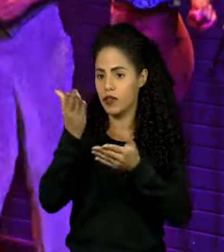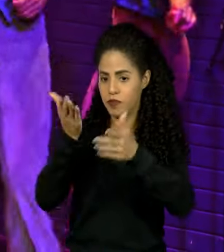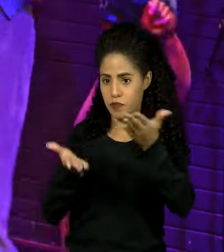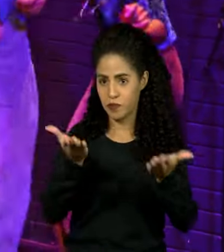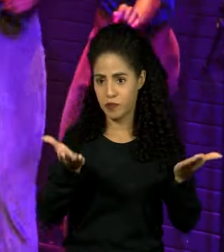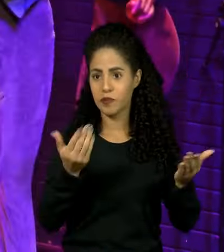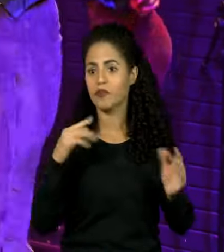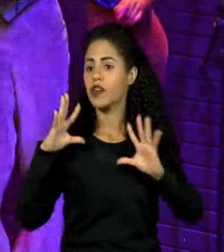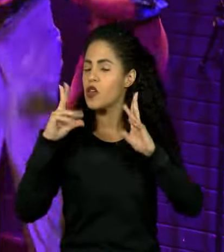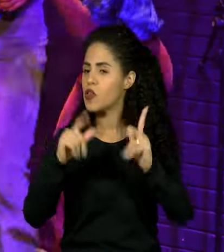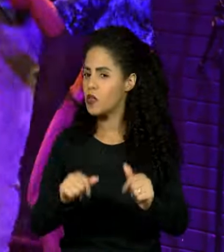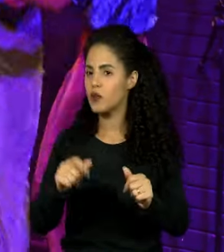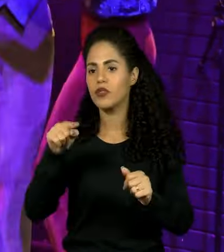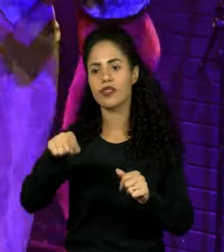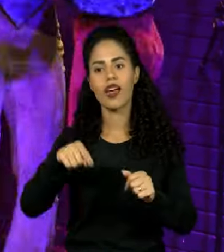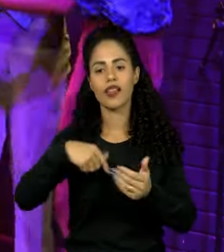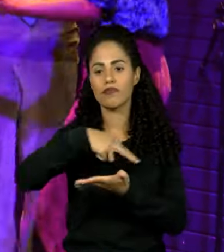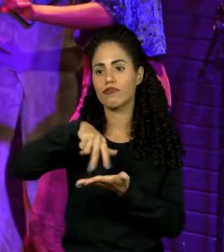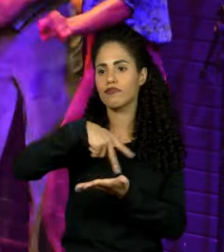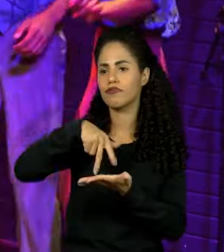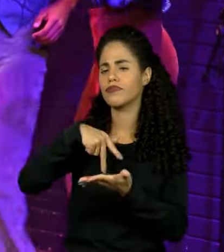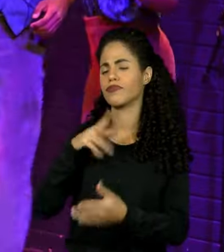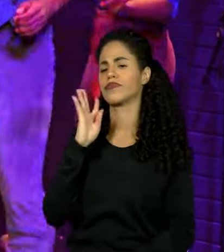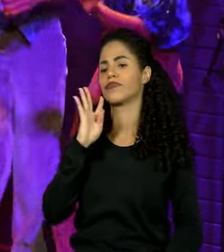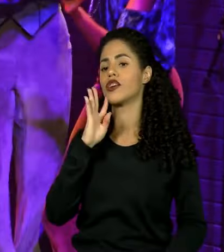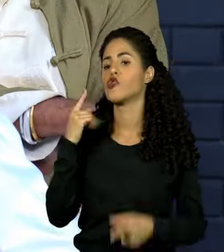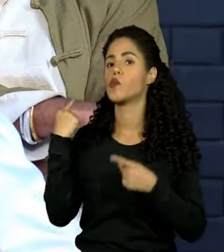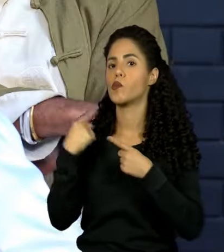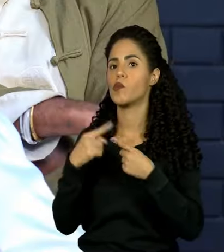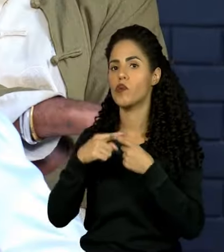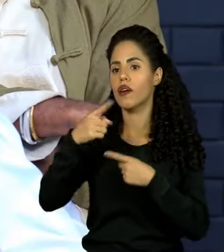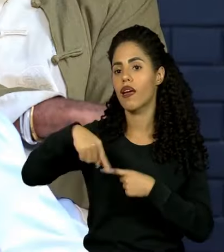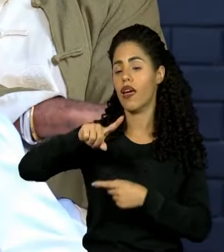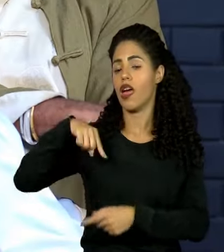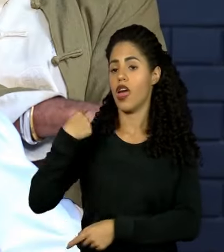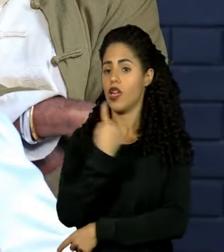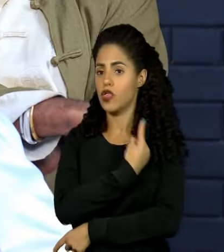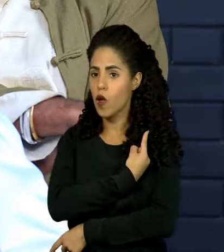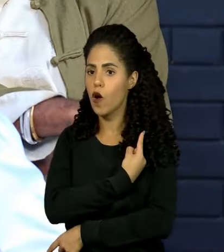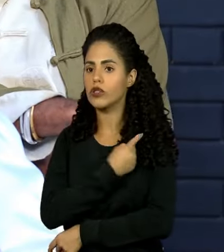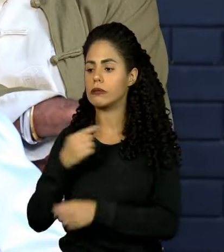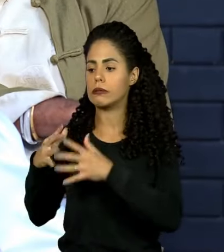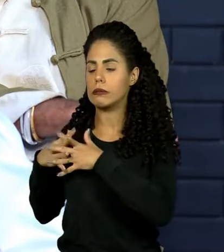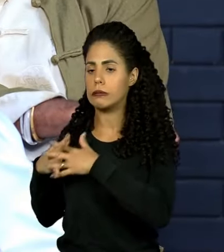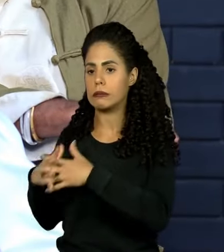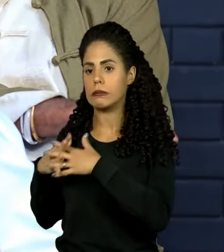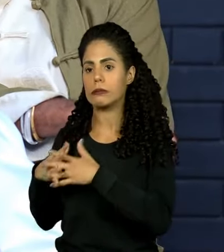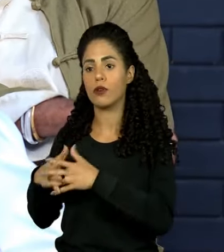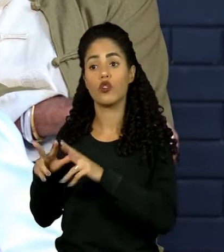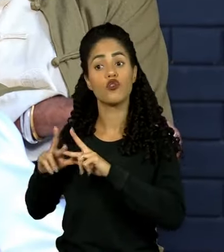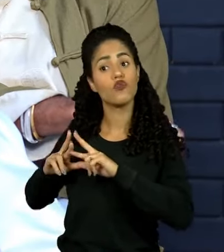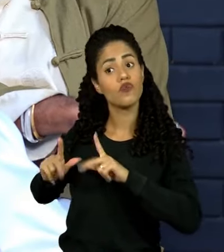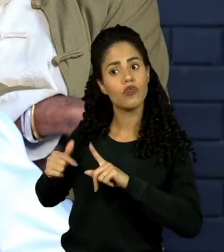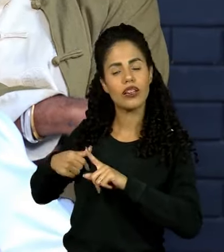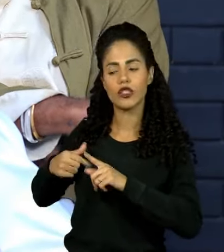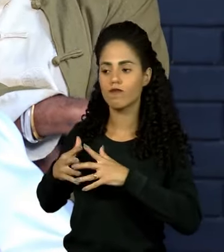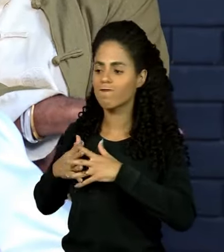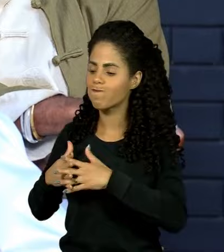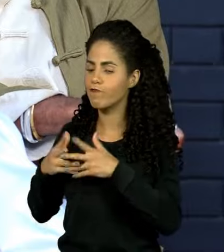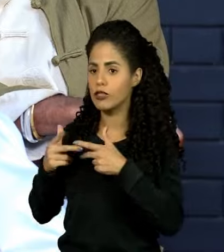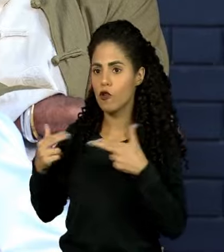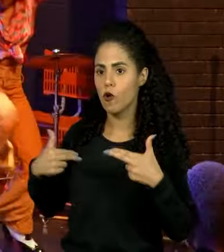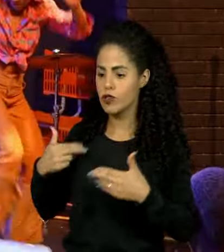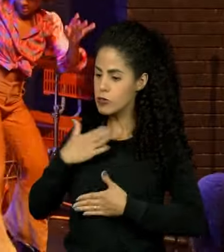meninas desse espetáculo Eles são muito generosos porque a gente tem uma complexidade né Rei muito grande